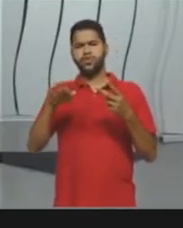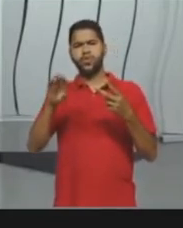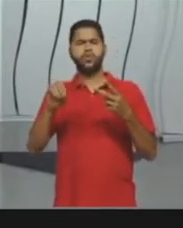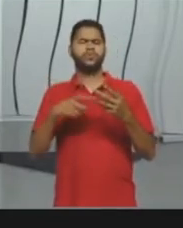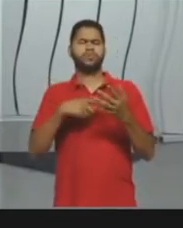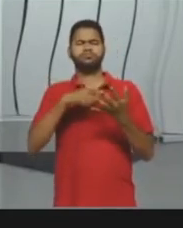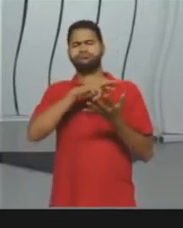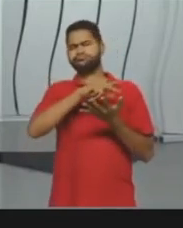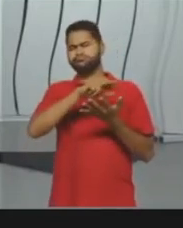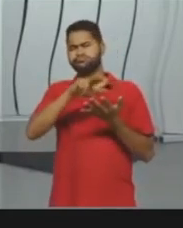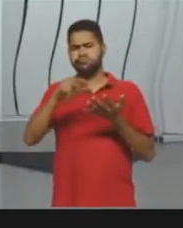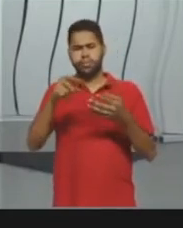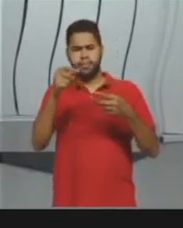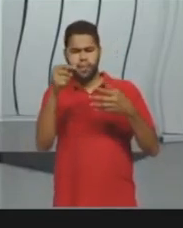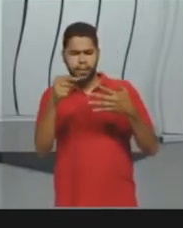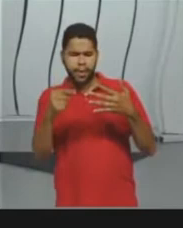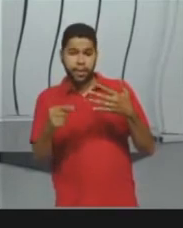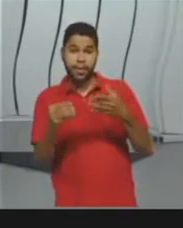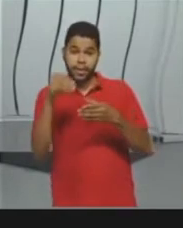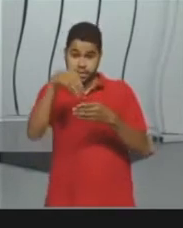celulares.